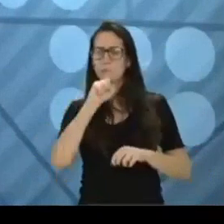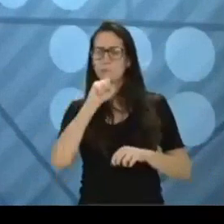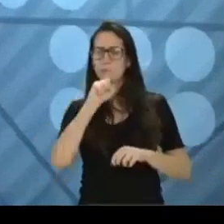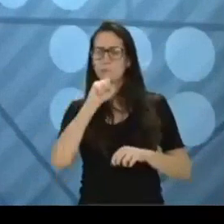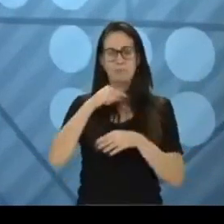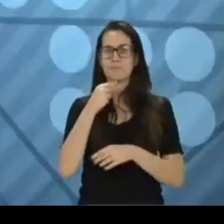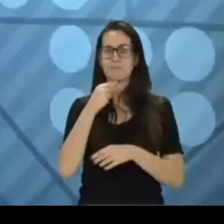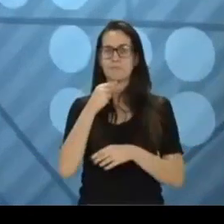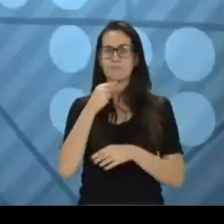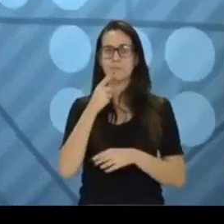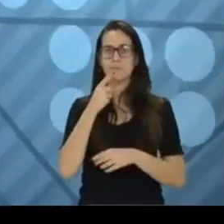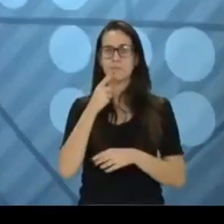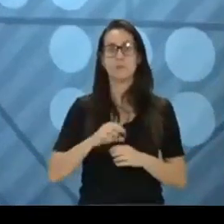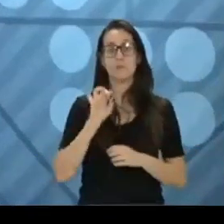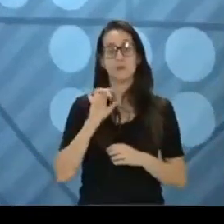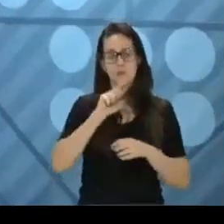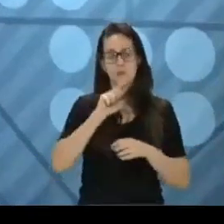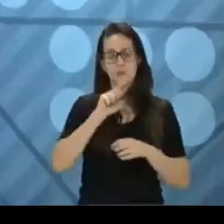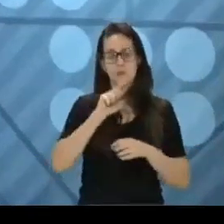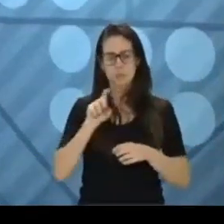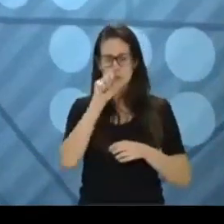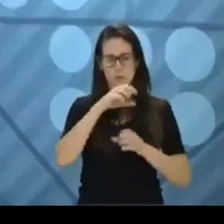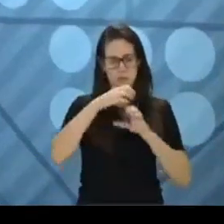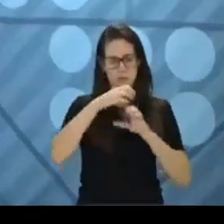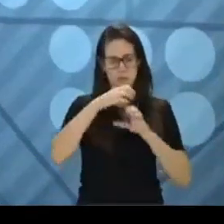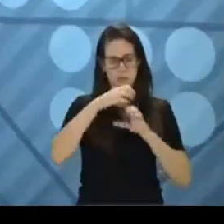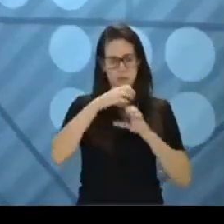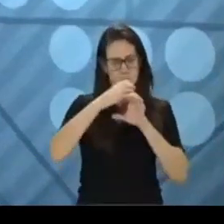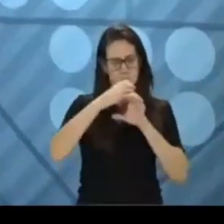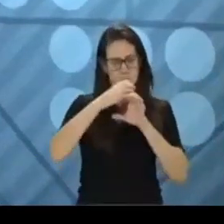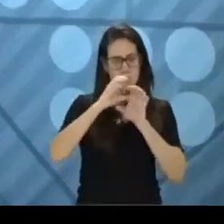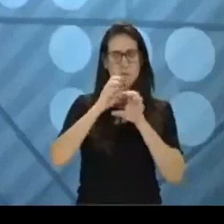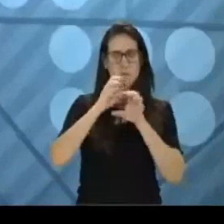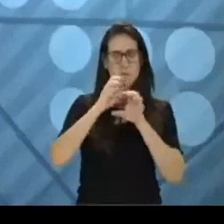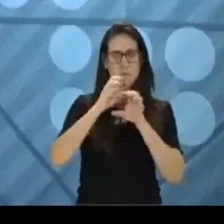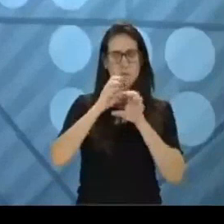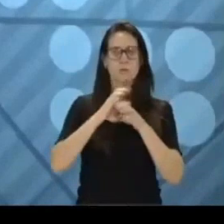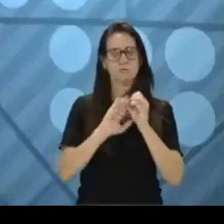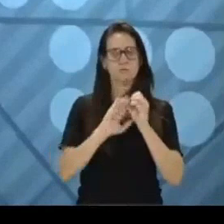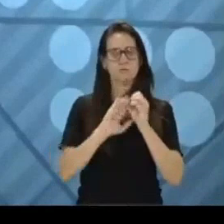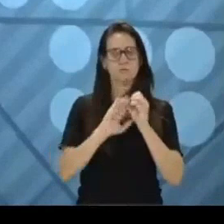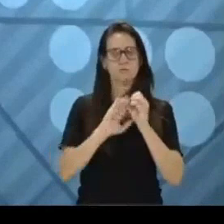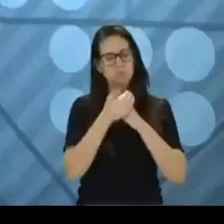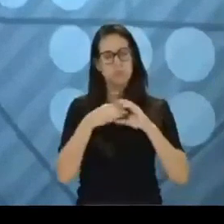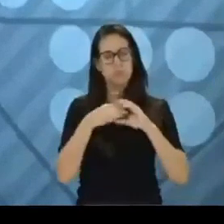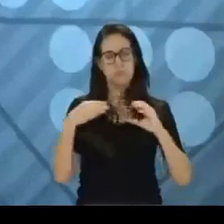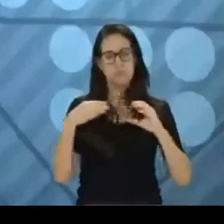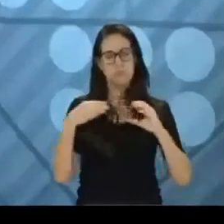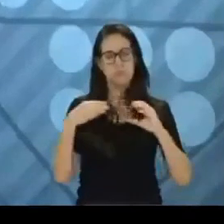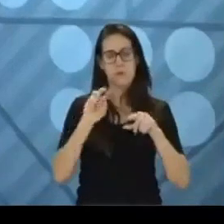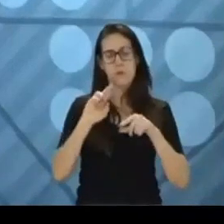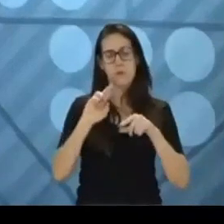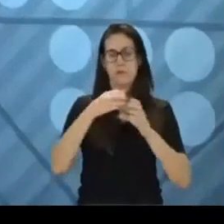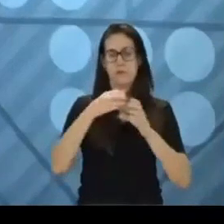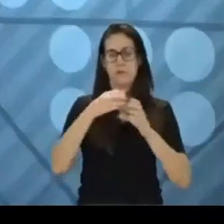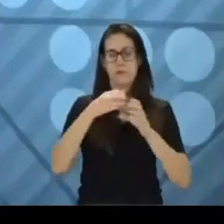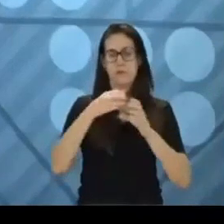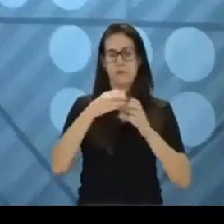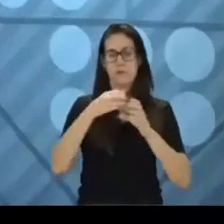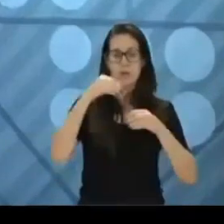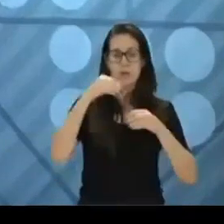microscopia óptica, nós conseguimos observar organelas e as demais conformações de membrana plasmática ou parede celular